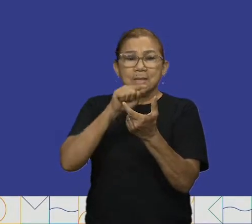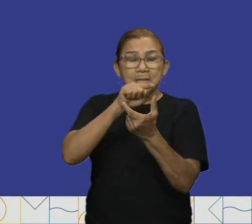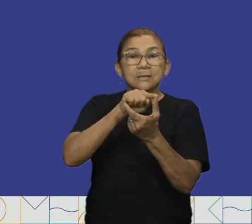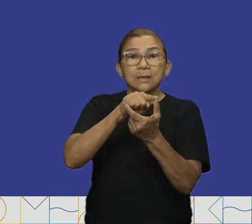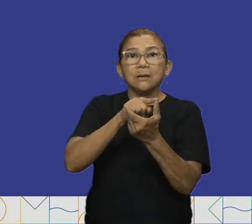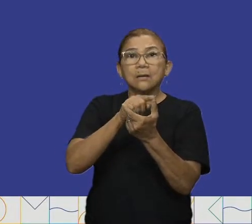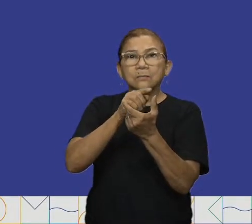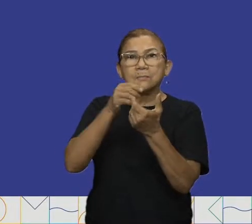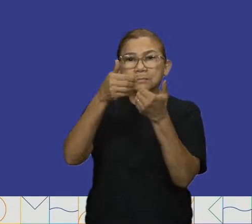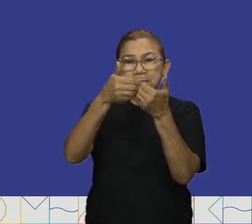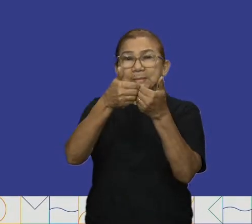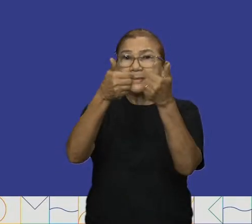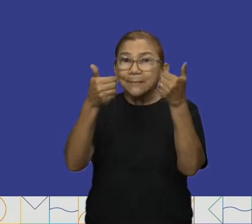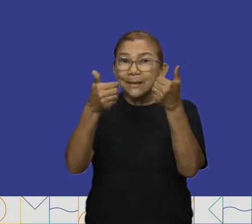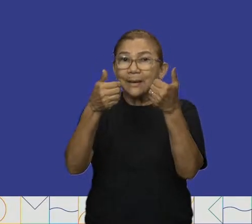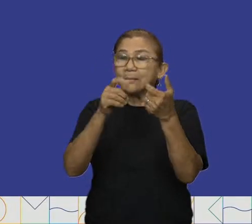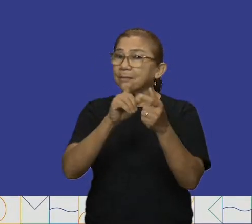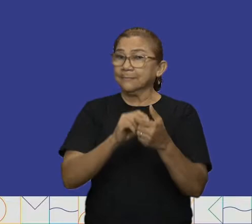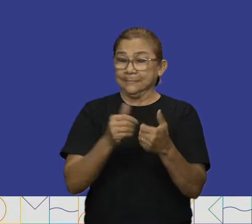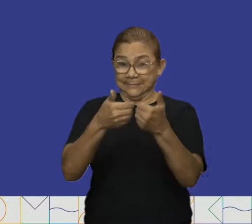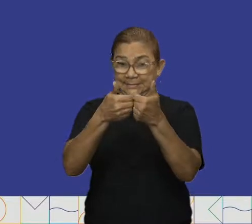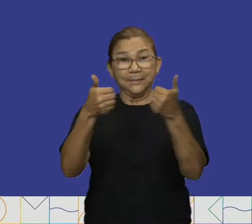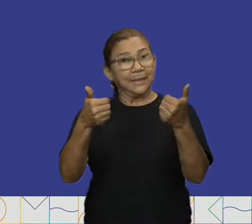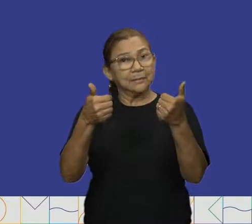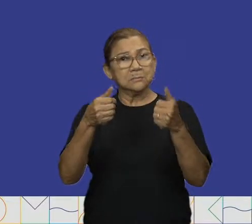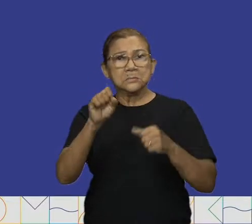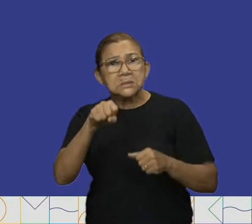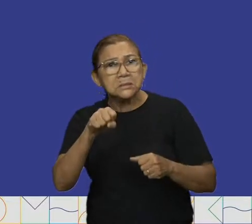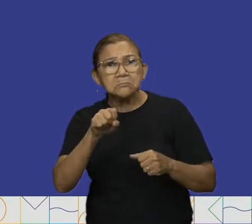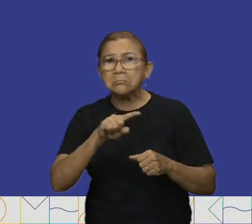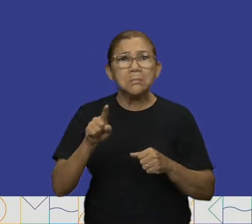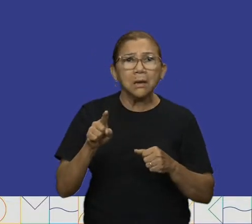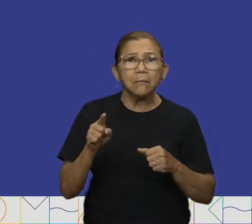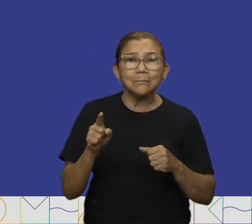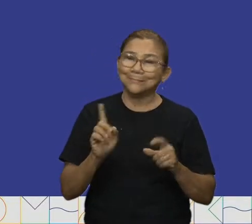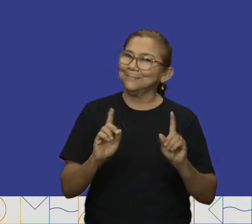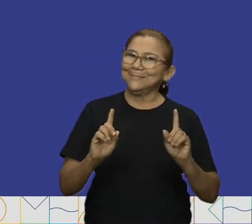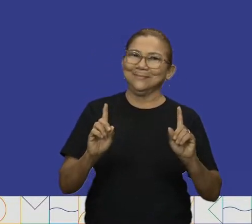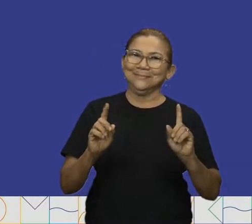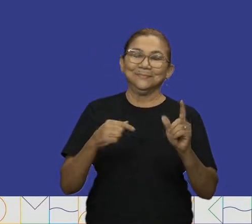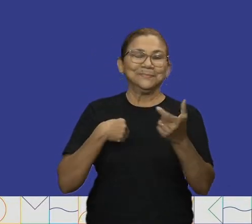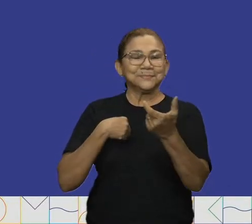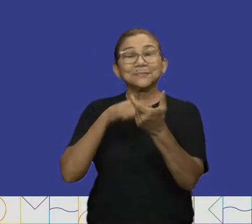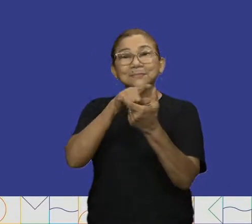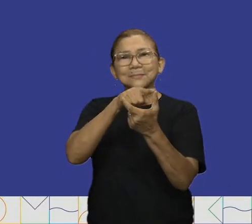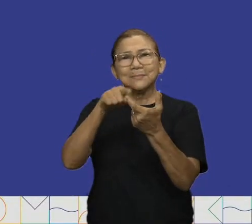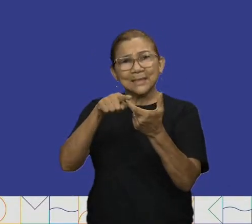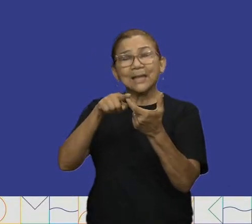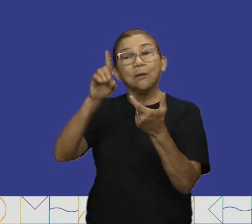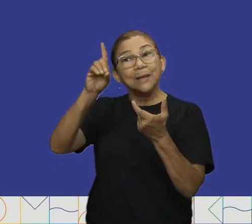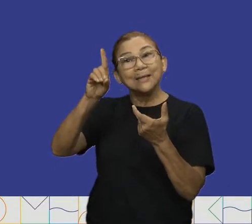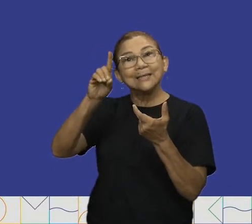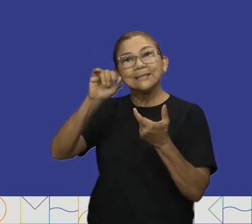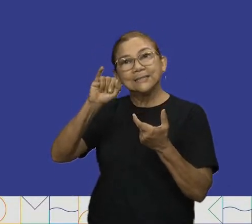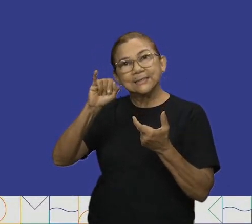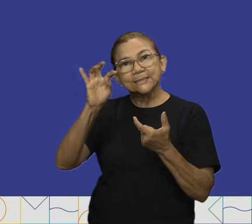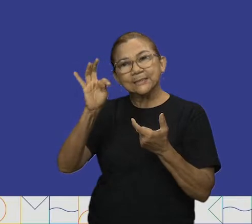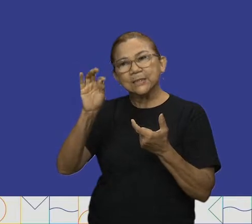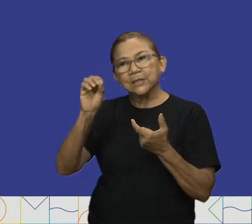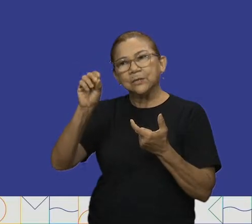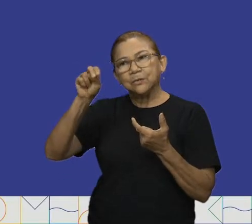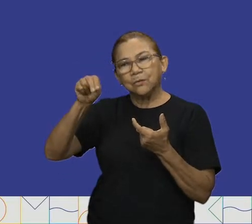Elas estão em sílabas separadas, gente? Me responde aí. Sim? Não, elas não estão. Então, elas são ditongos, que é isso que a gente está vendo.